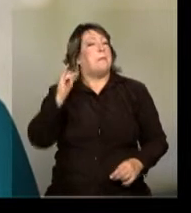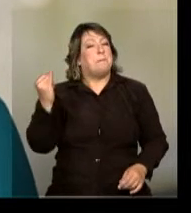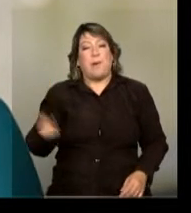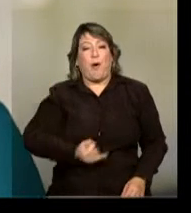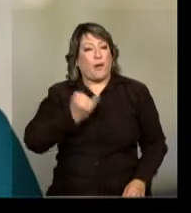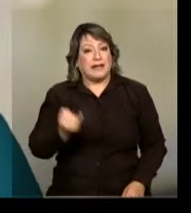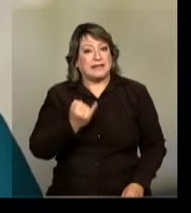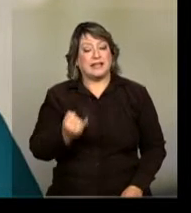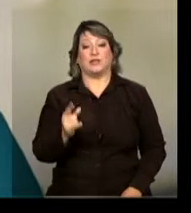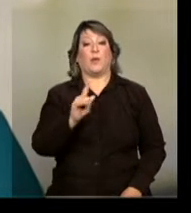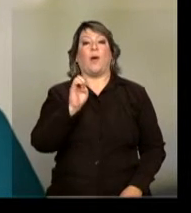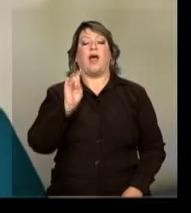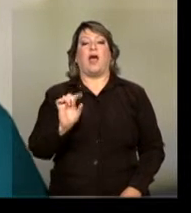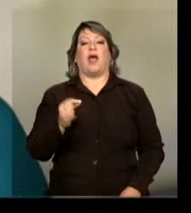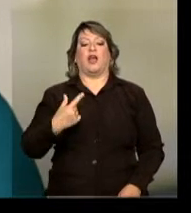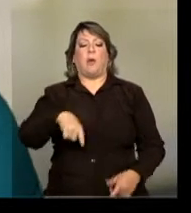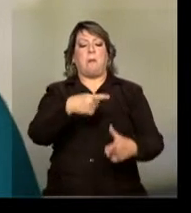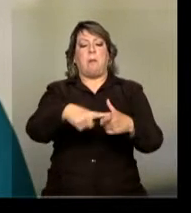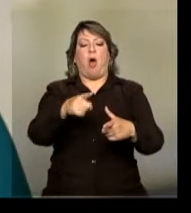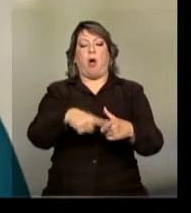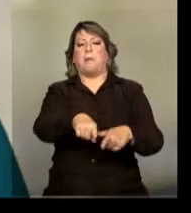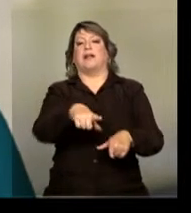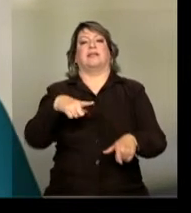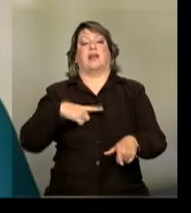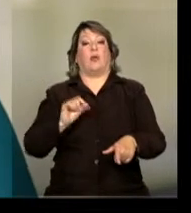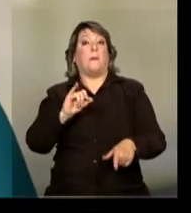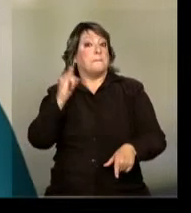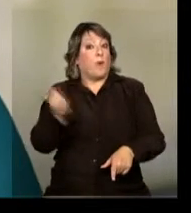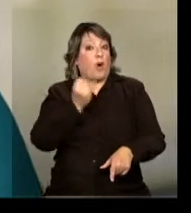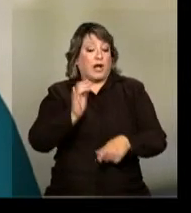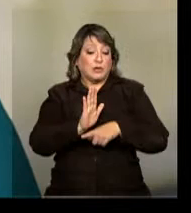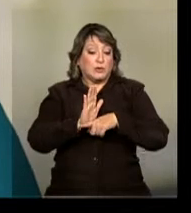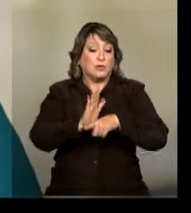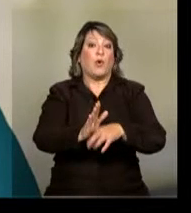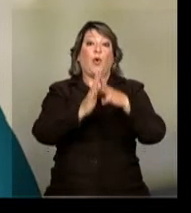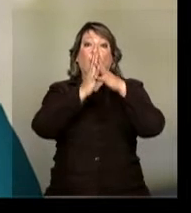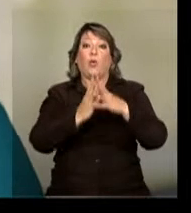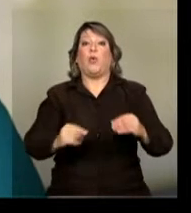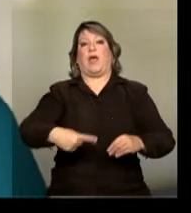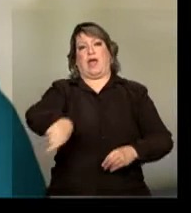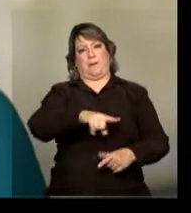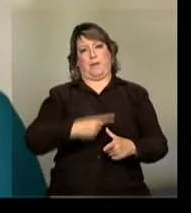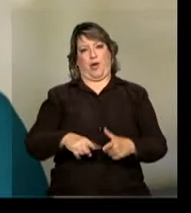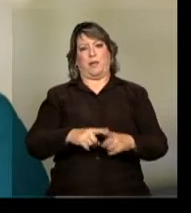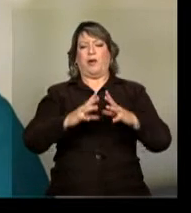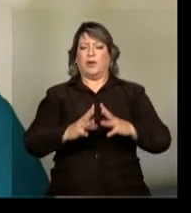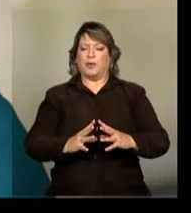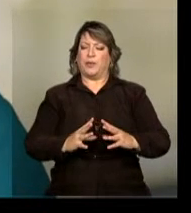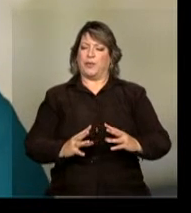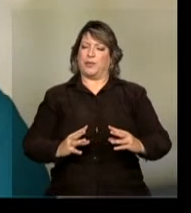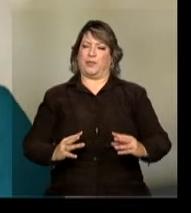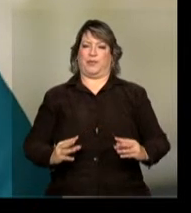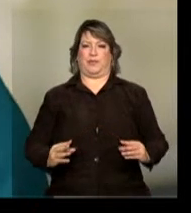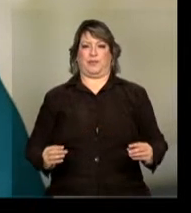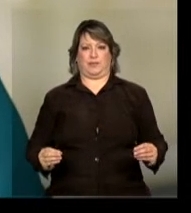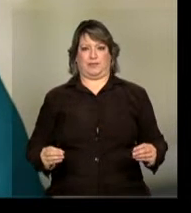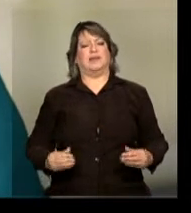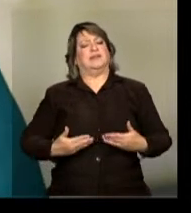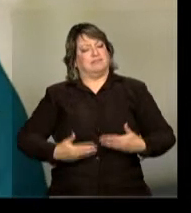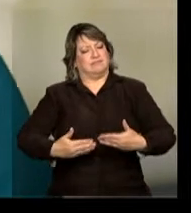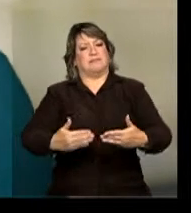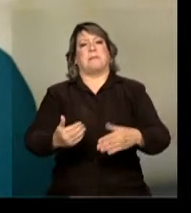não é termos problemas o importante é termos as soluções e mais soluções estão a